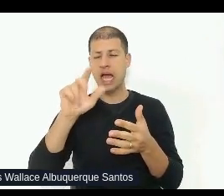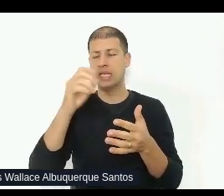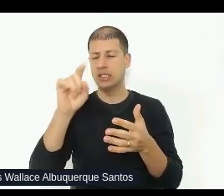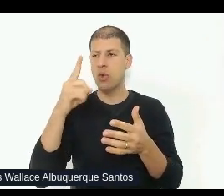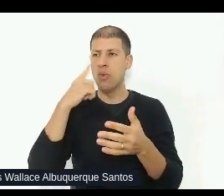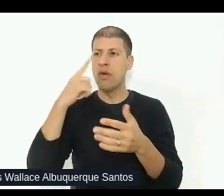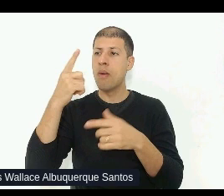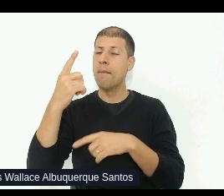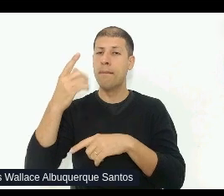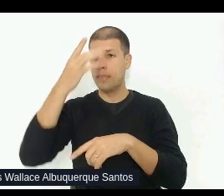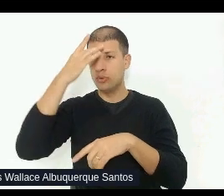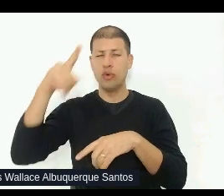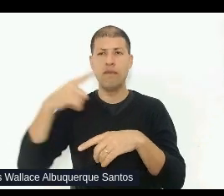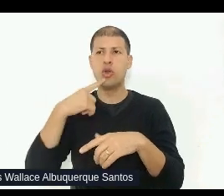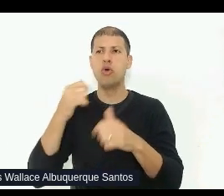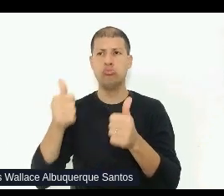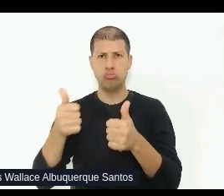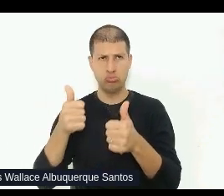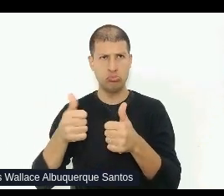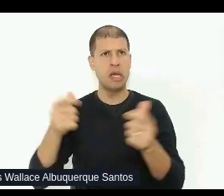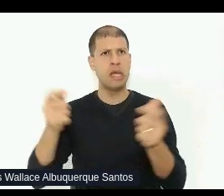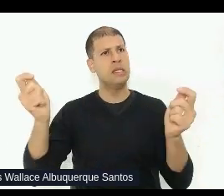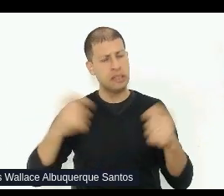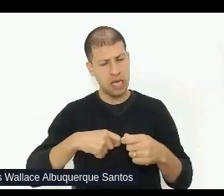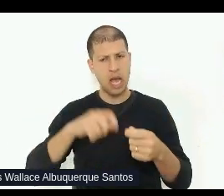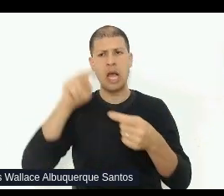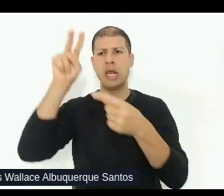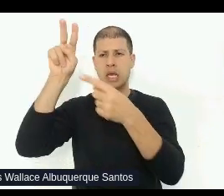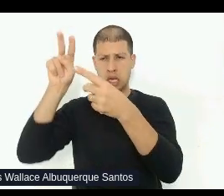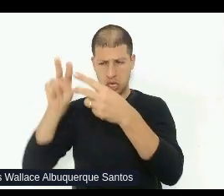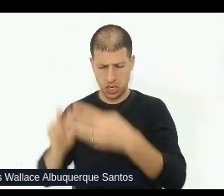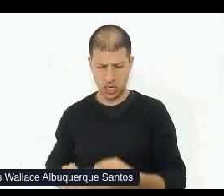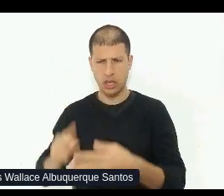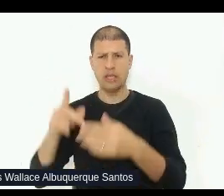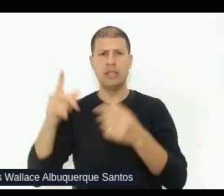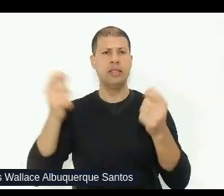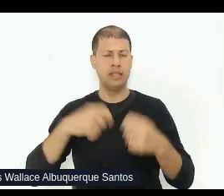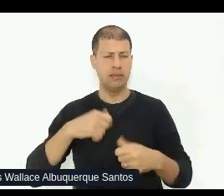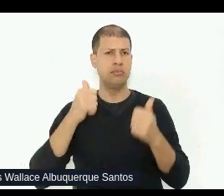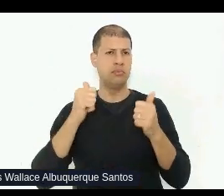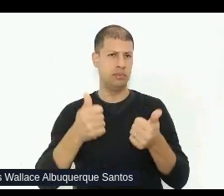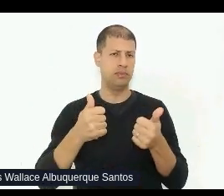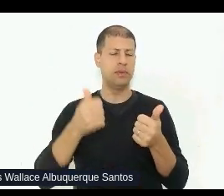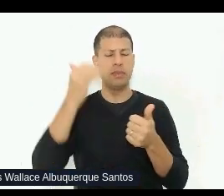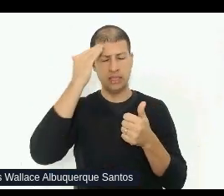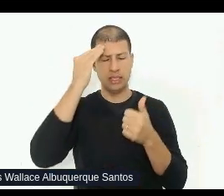E confirmaram ali que dá para fazer uma leitura, dá para entender. E aí,